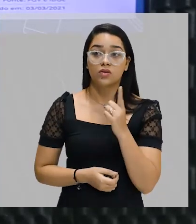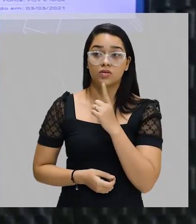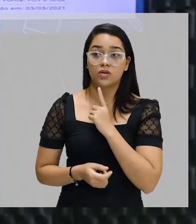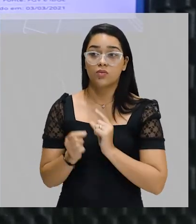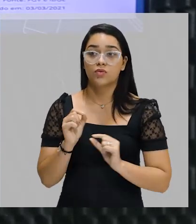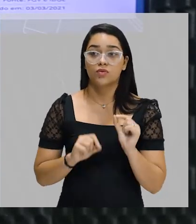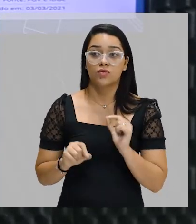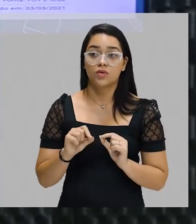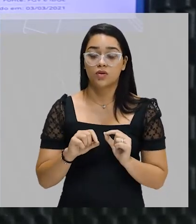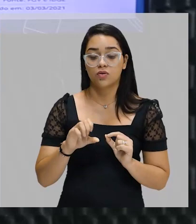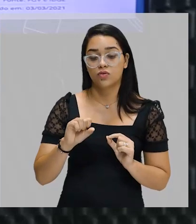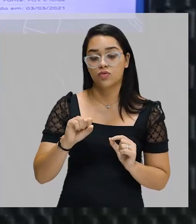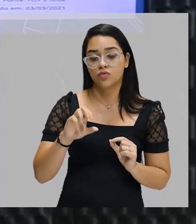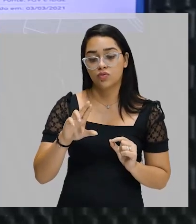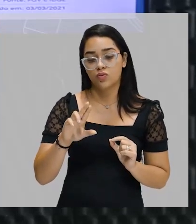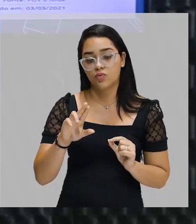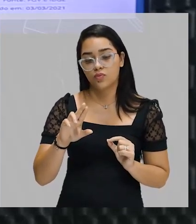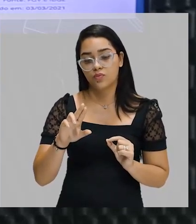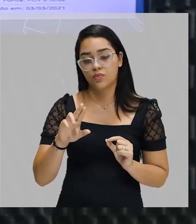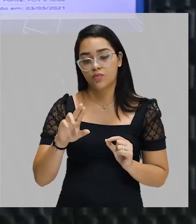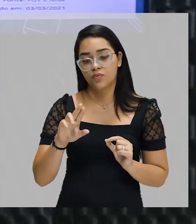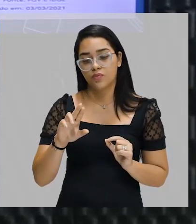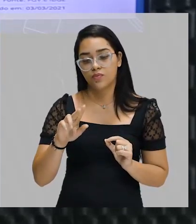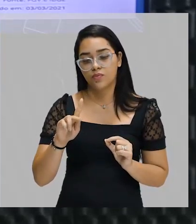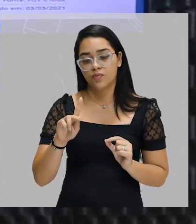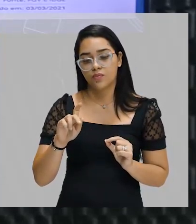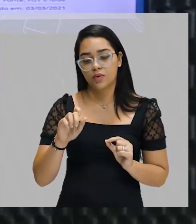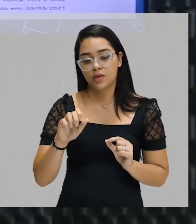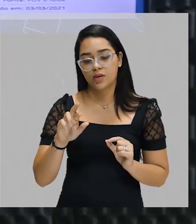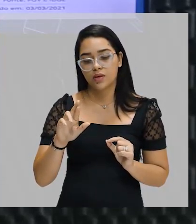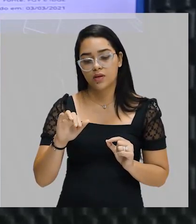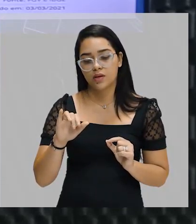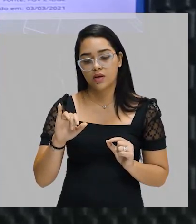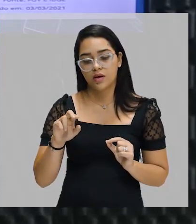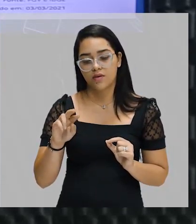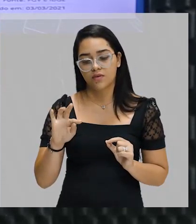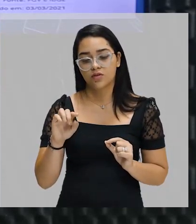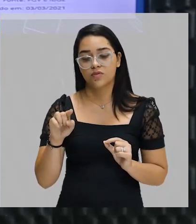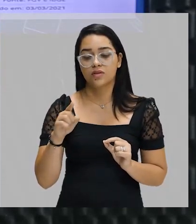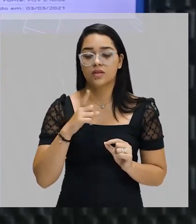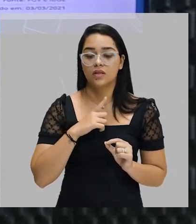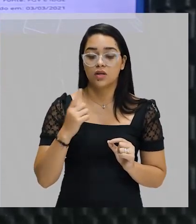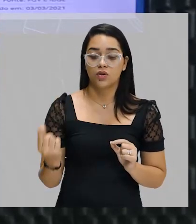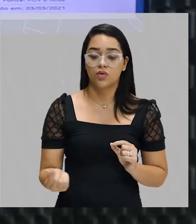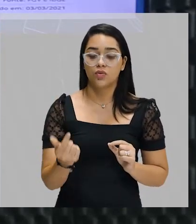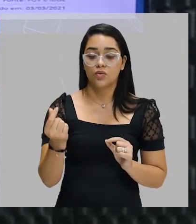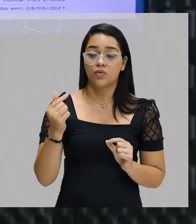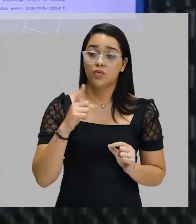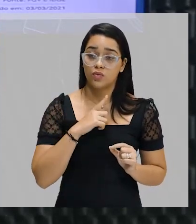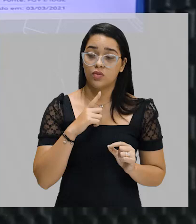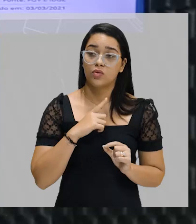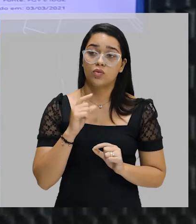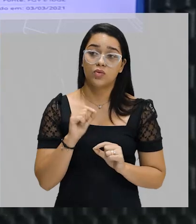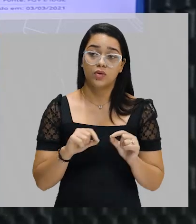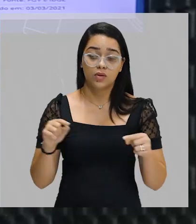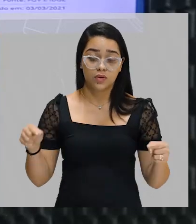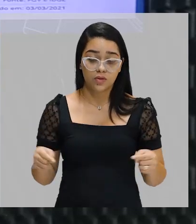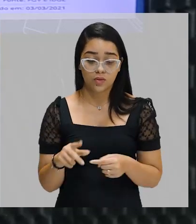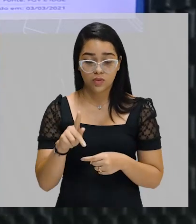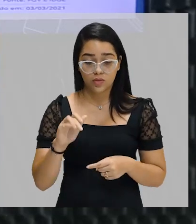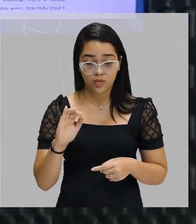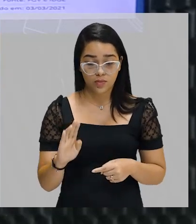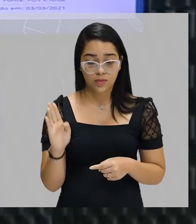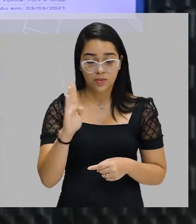chamado superávit. O que é isso, Marcos? Superávit é quando tu tem lucro, galera, tá? Segundo dados da Fundação Getúlio Vargas, o